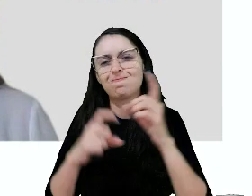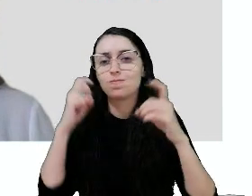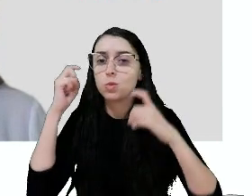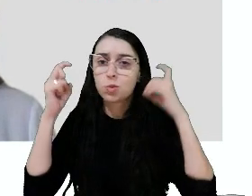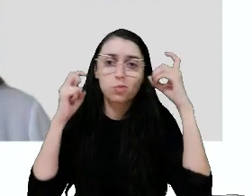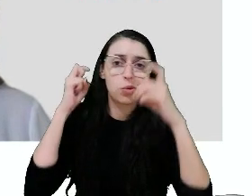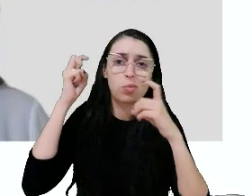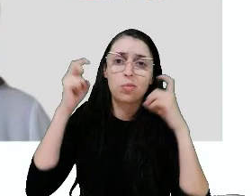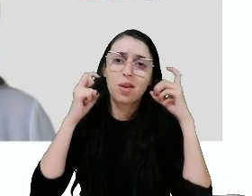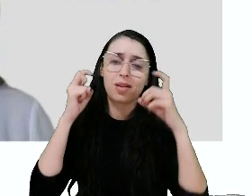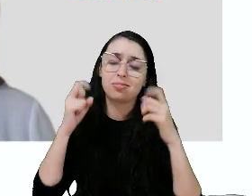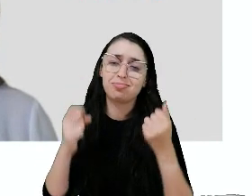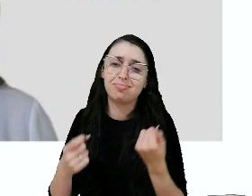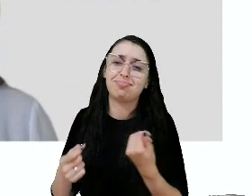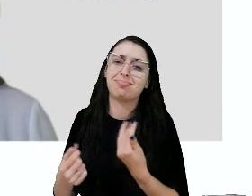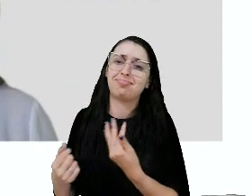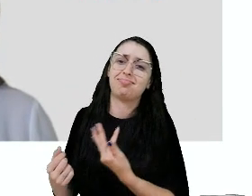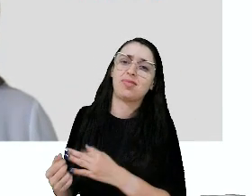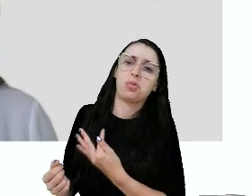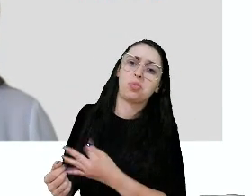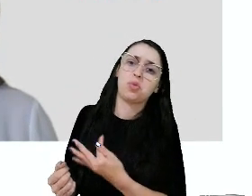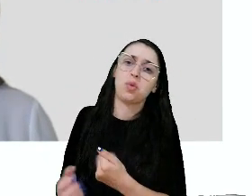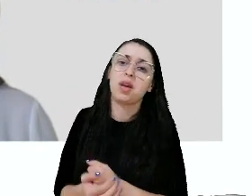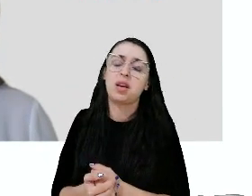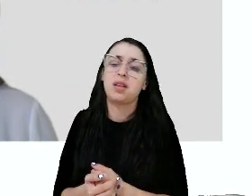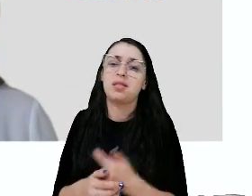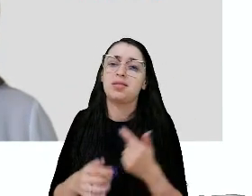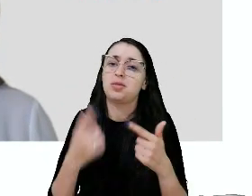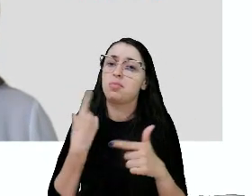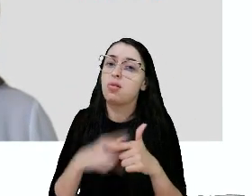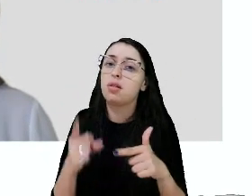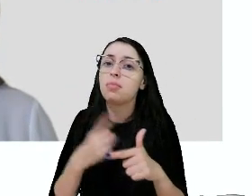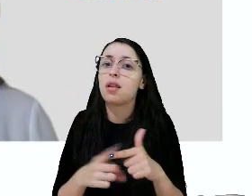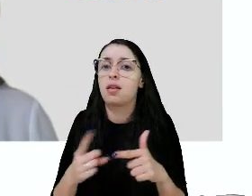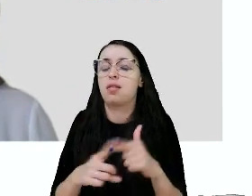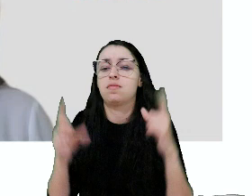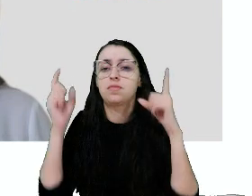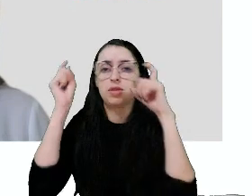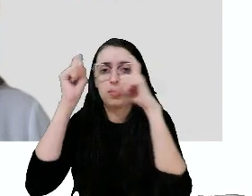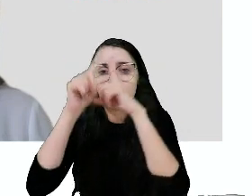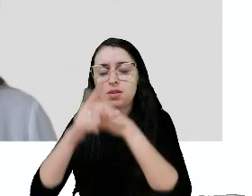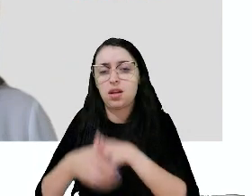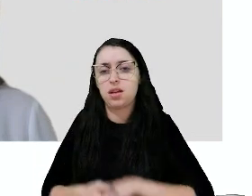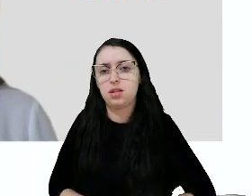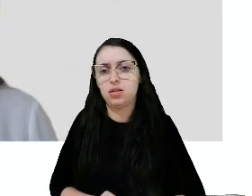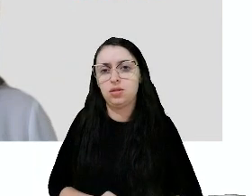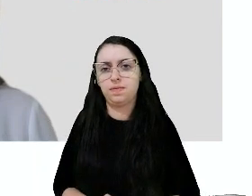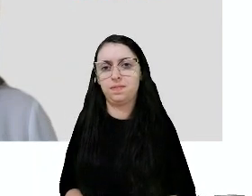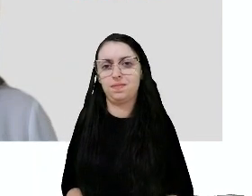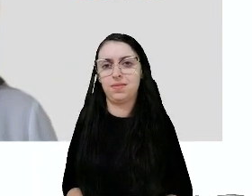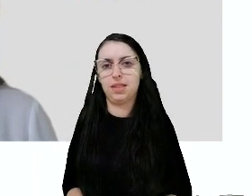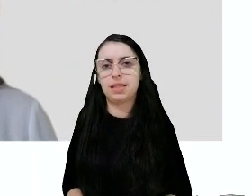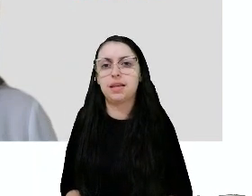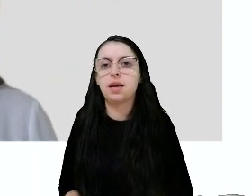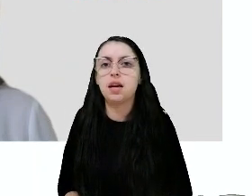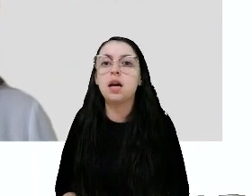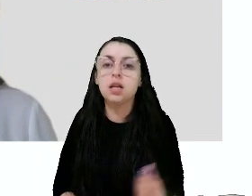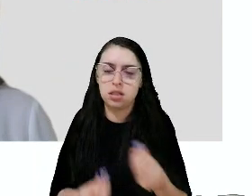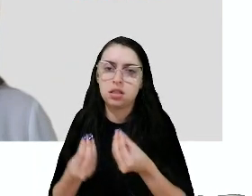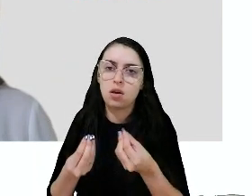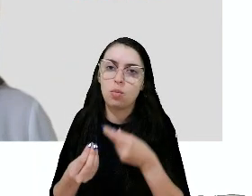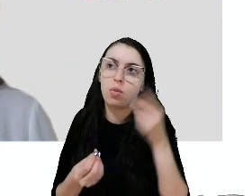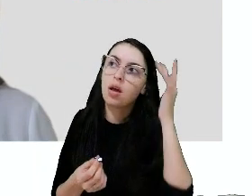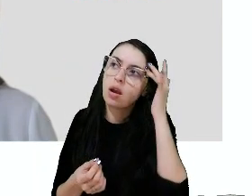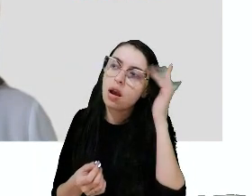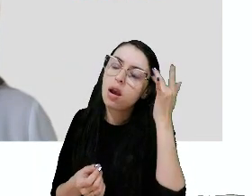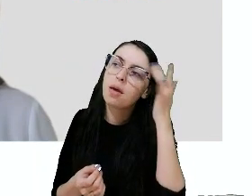suas aflições, seus sofrimentos, suas dificuldades, né? E que, inclusive, estão,